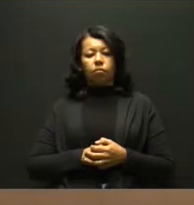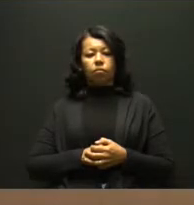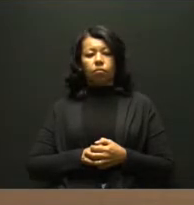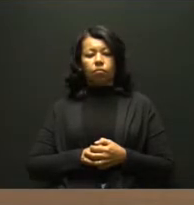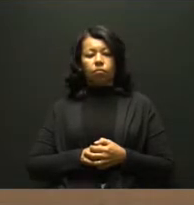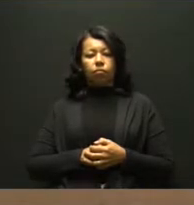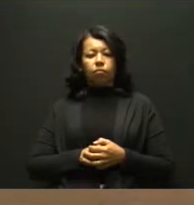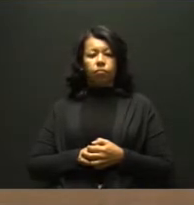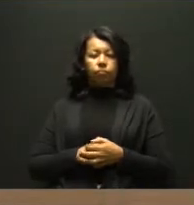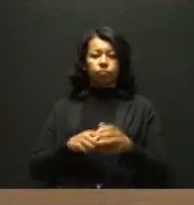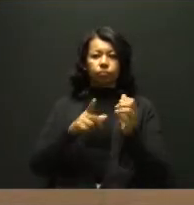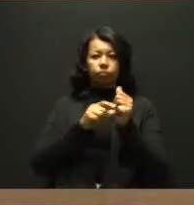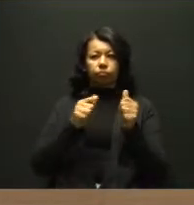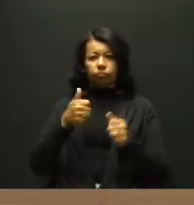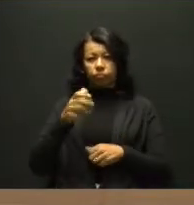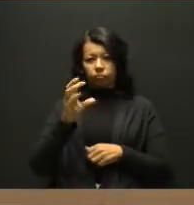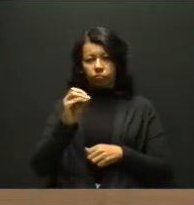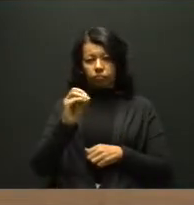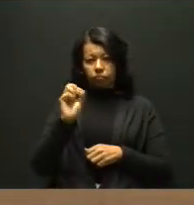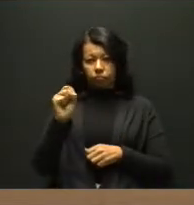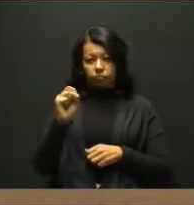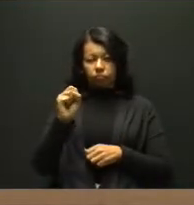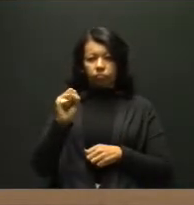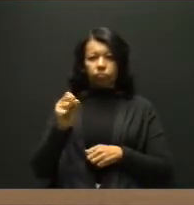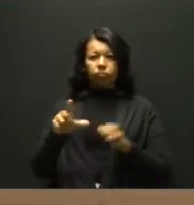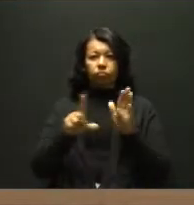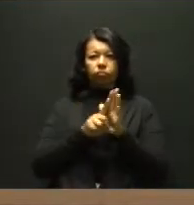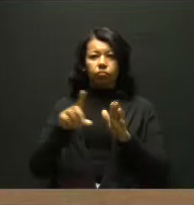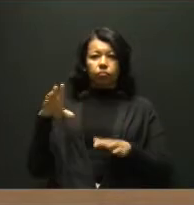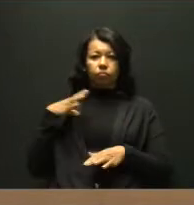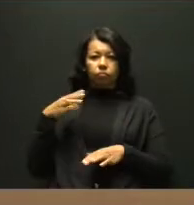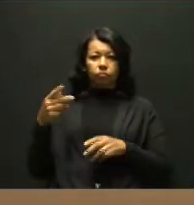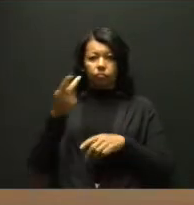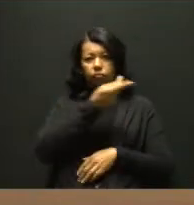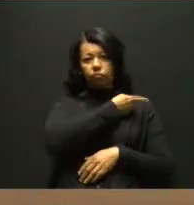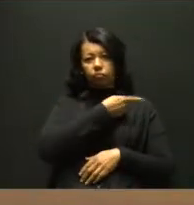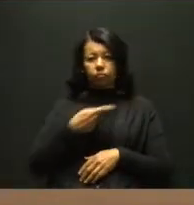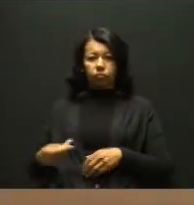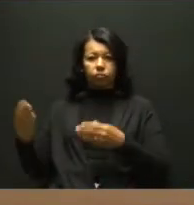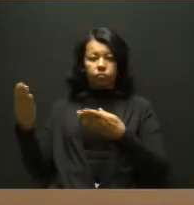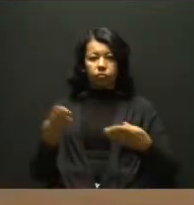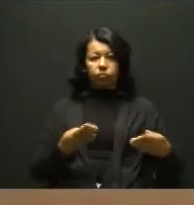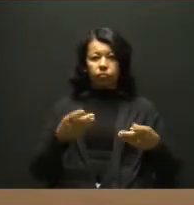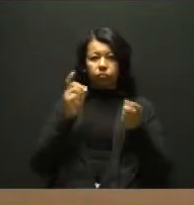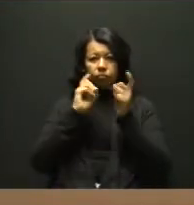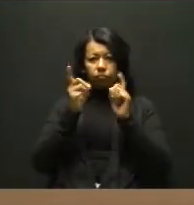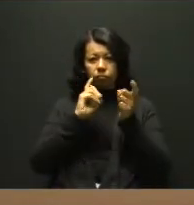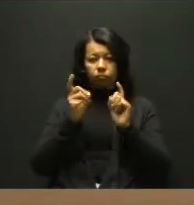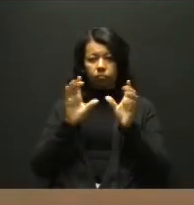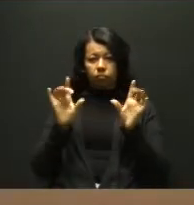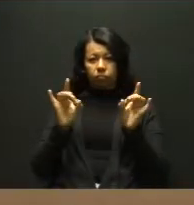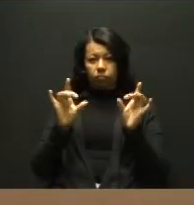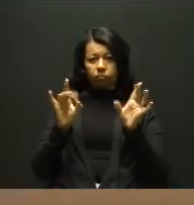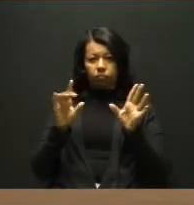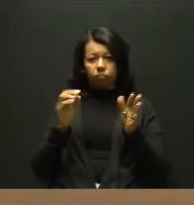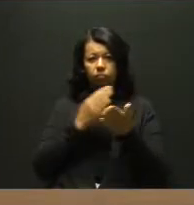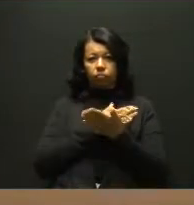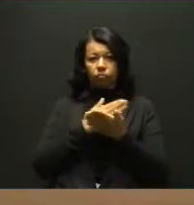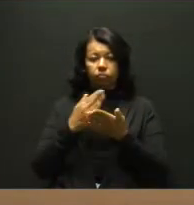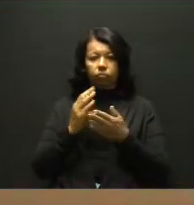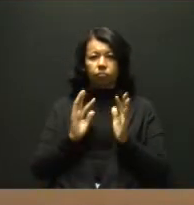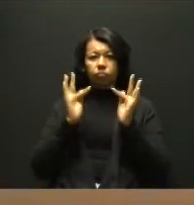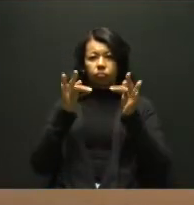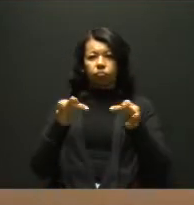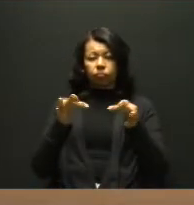nos termos do artigo 108 do regimento interno desta casa esta presidência convoca a sessão extraordinária a ser iniciada logo